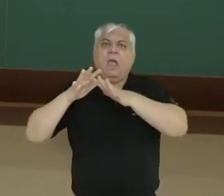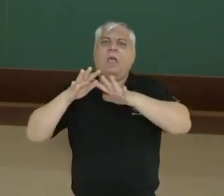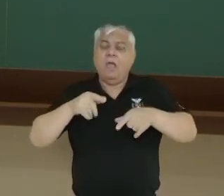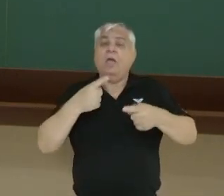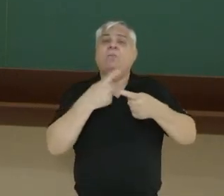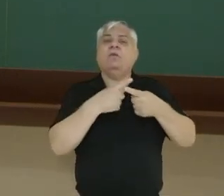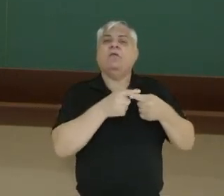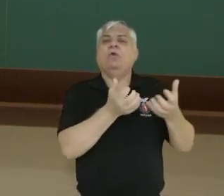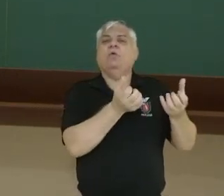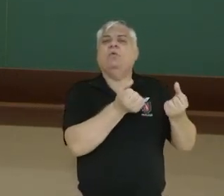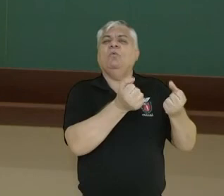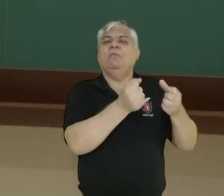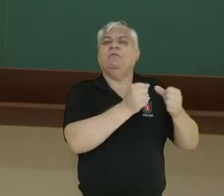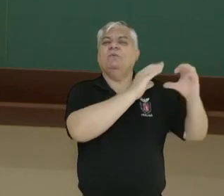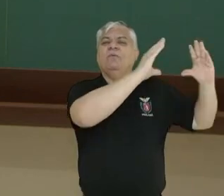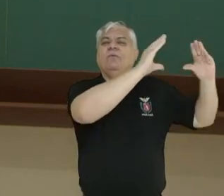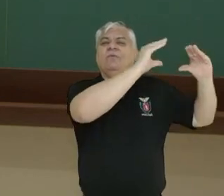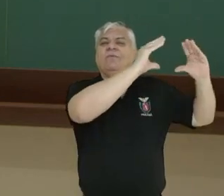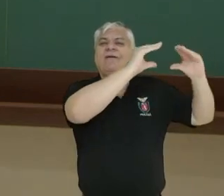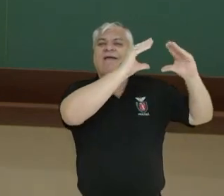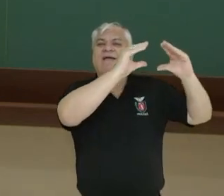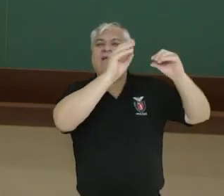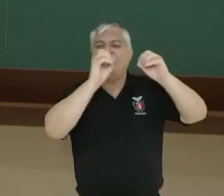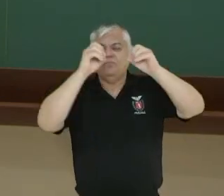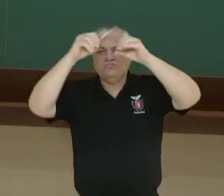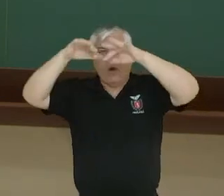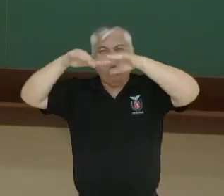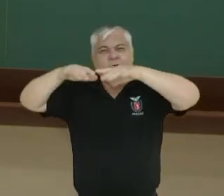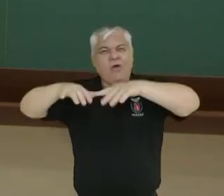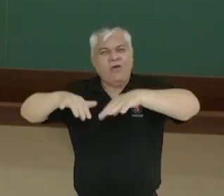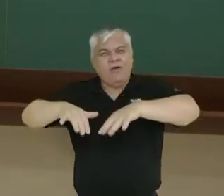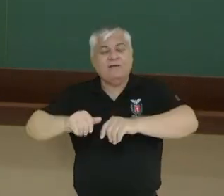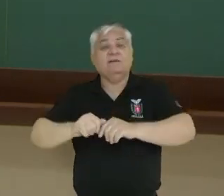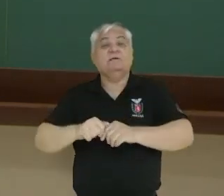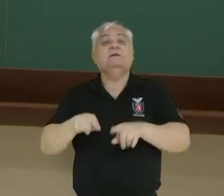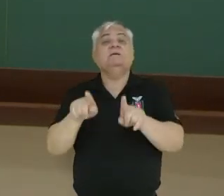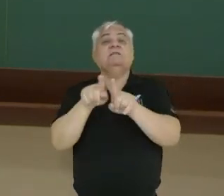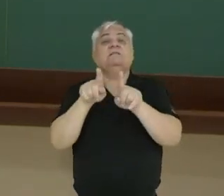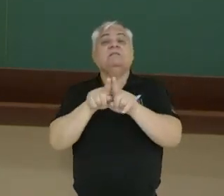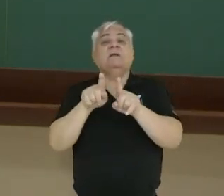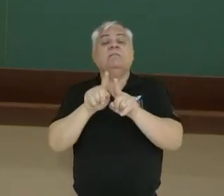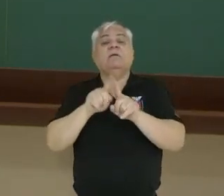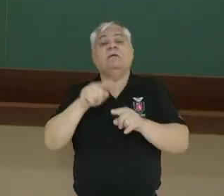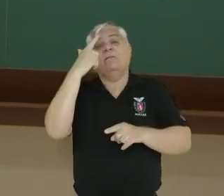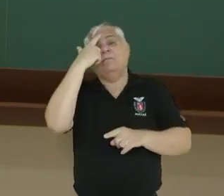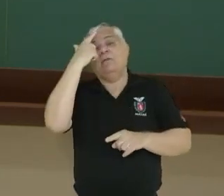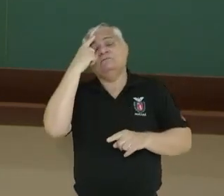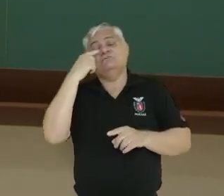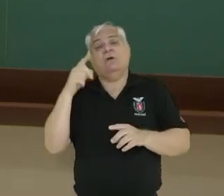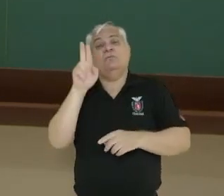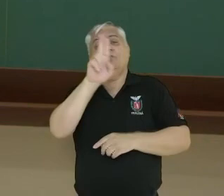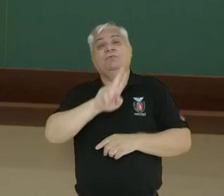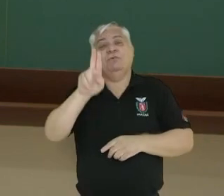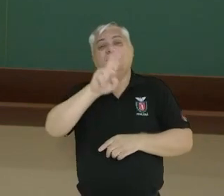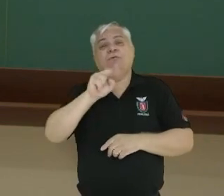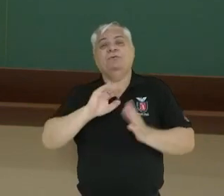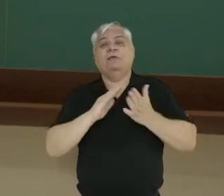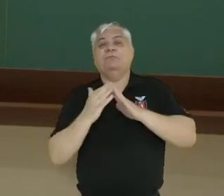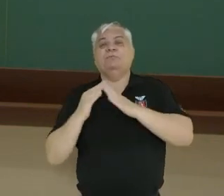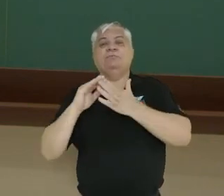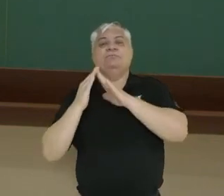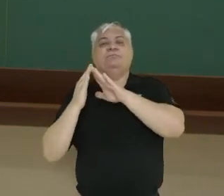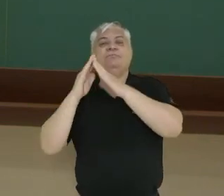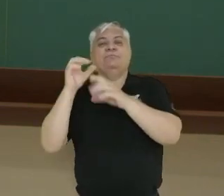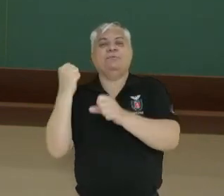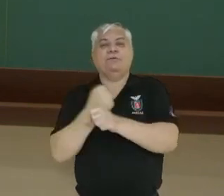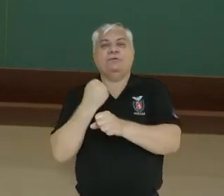influência das massas que vêm do oceano. E a forma de ocupação e uso do solo que vão desencadear situações